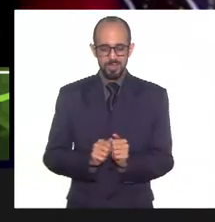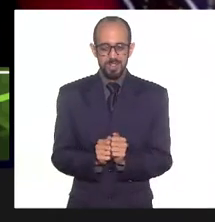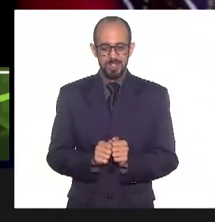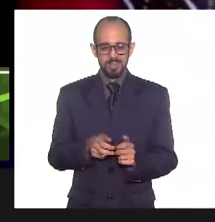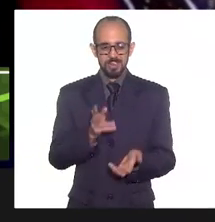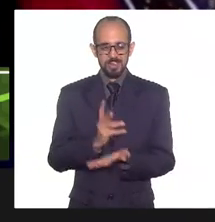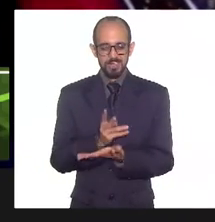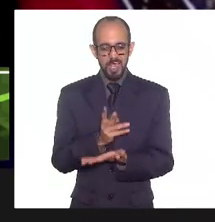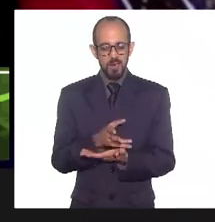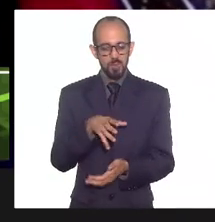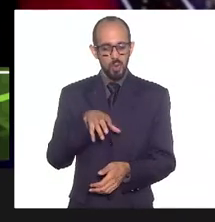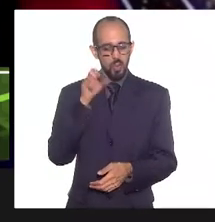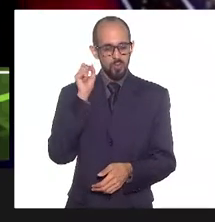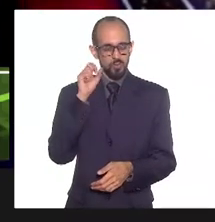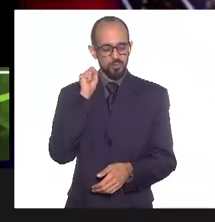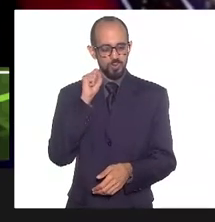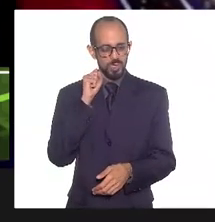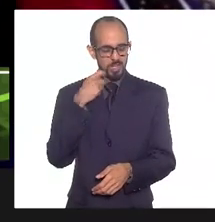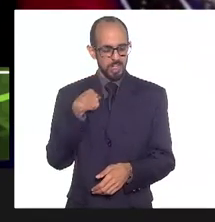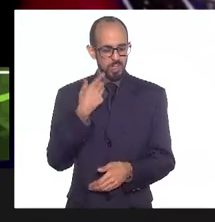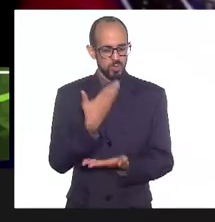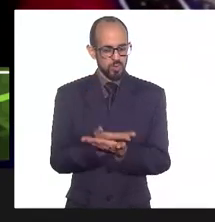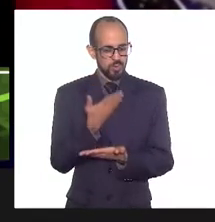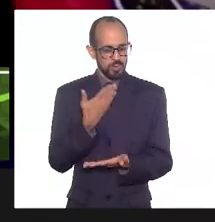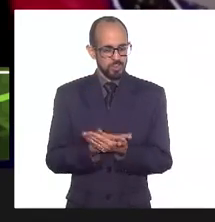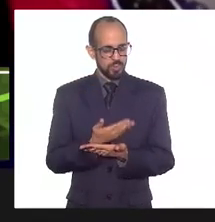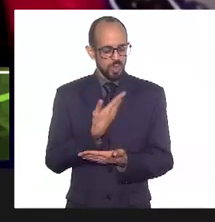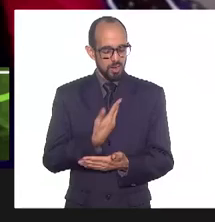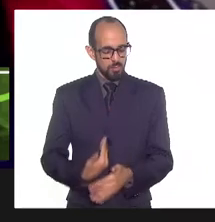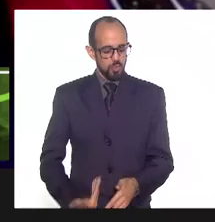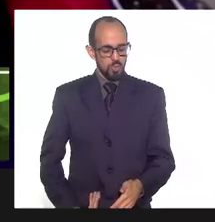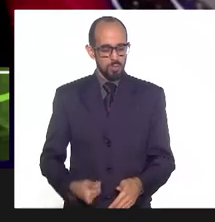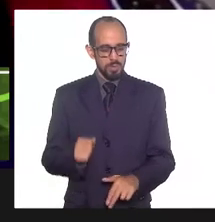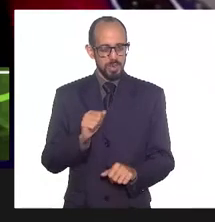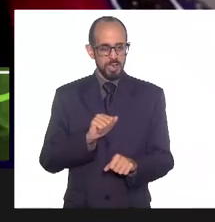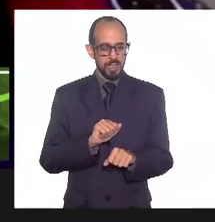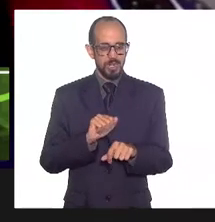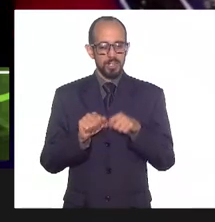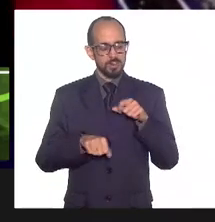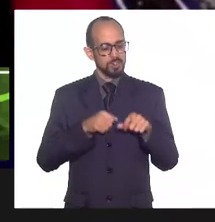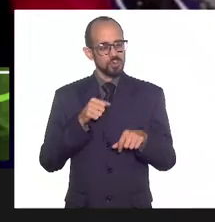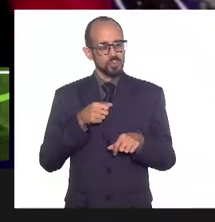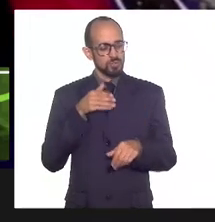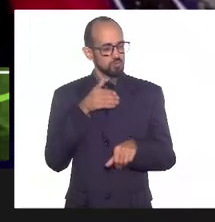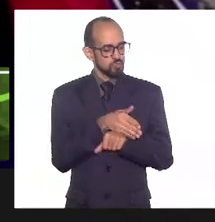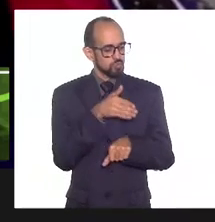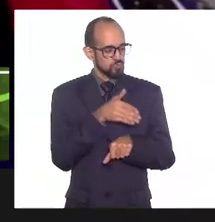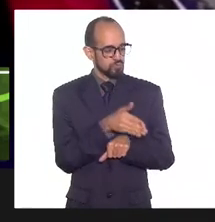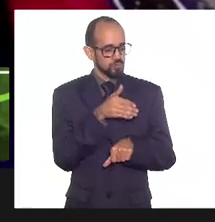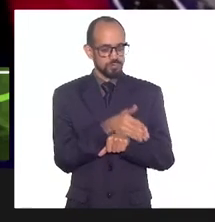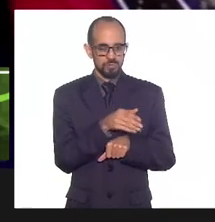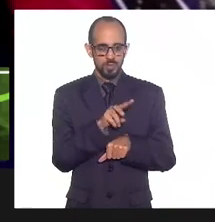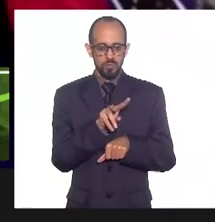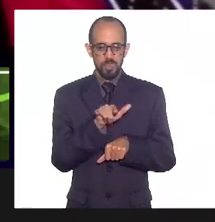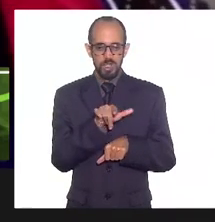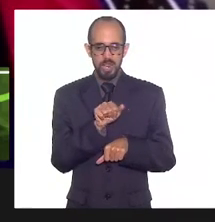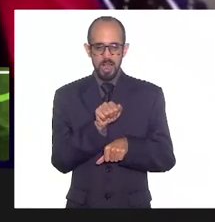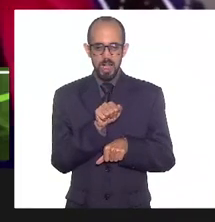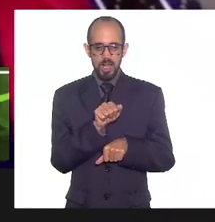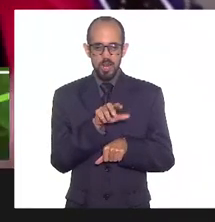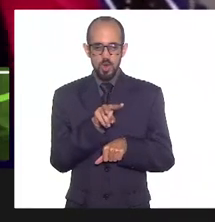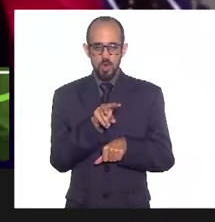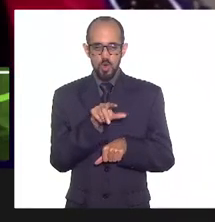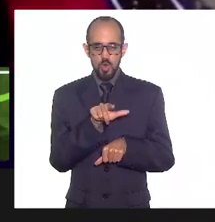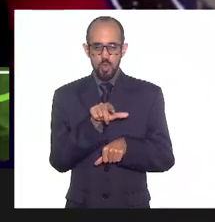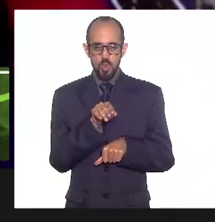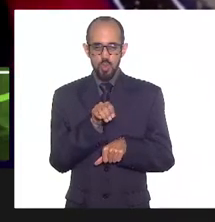ouvi falar enquanto estudante da escola pública tive amigos que frequentaram infelizmente não faço parte dessas pessoas